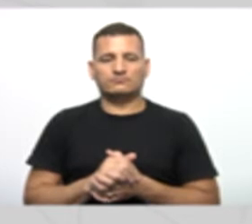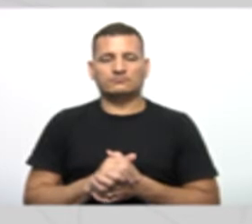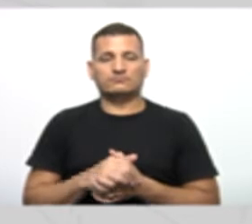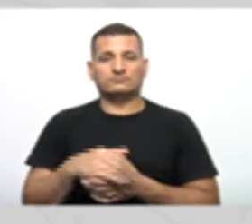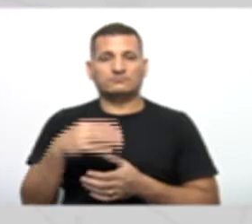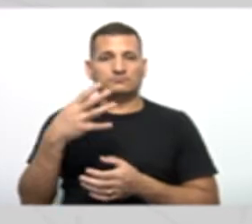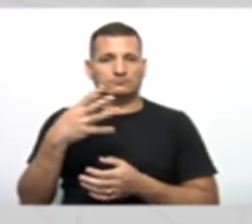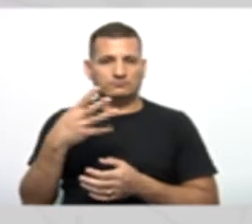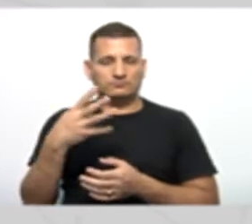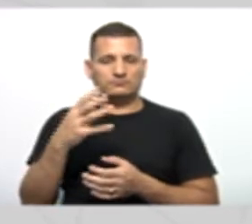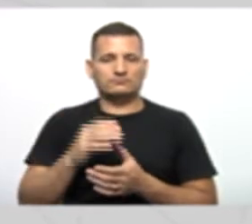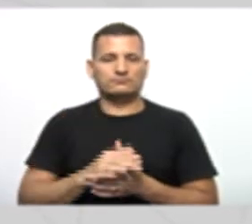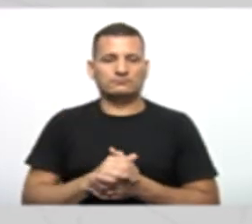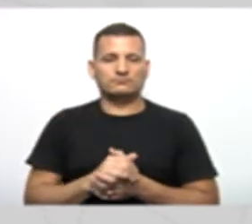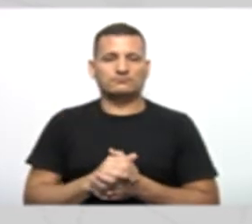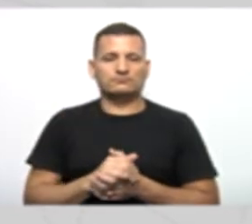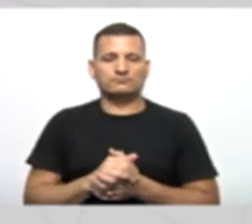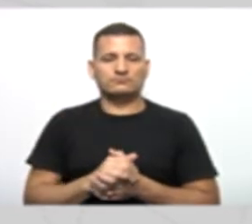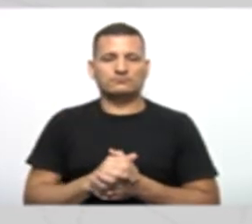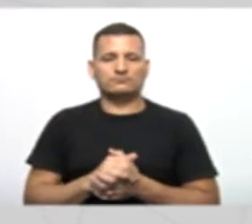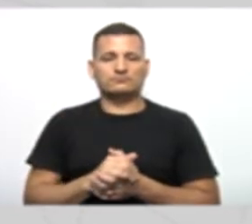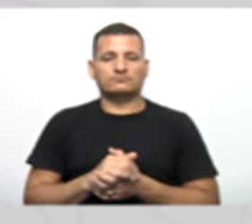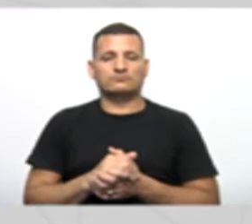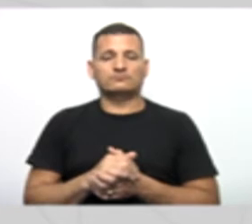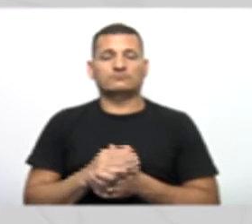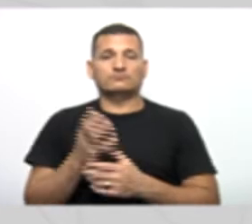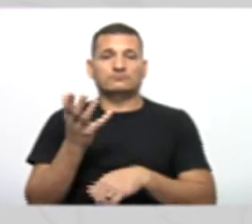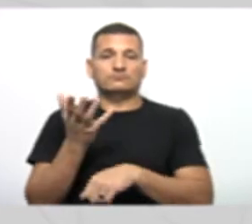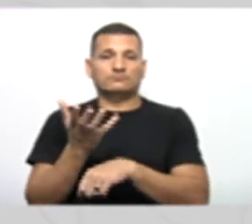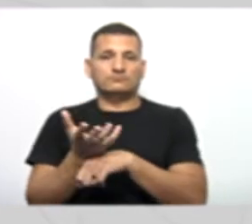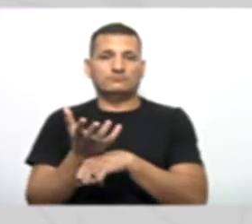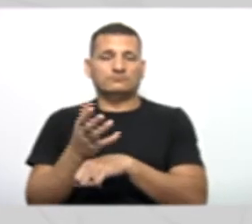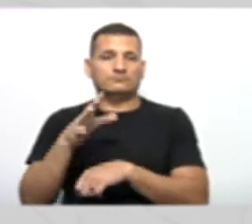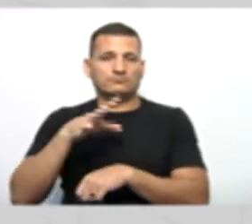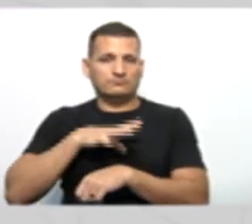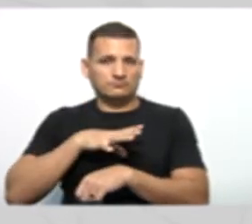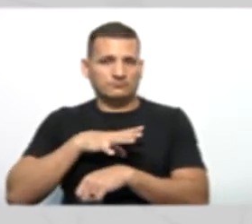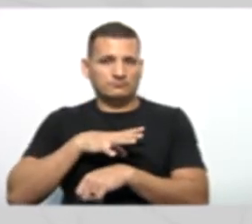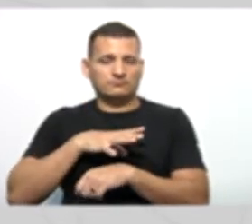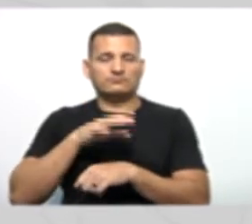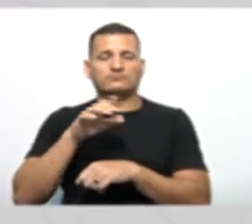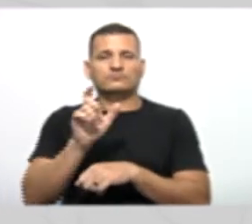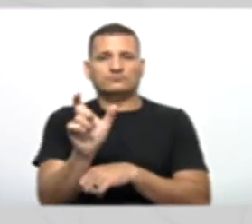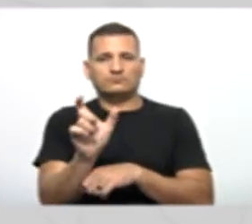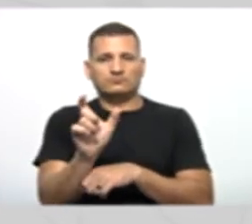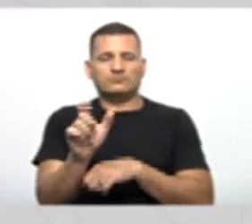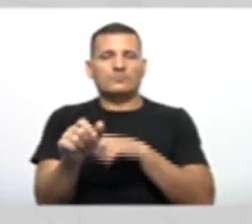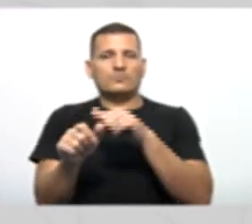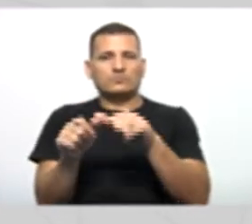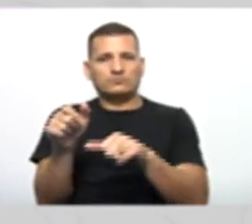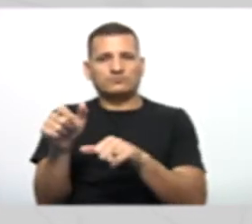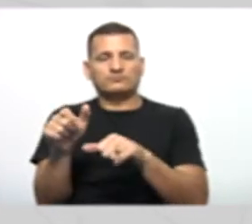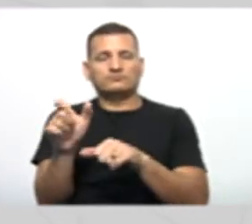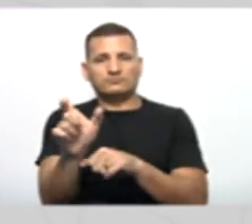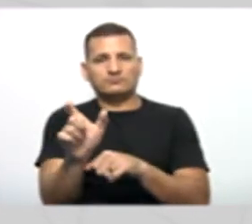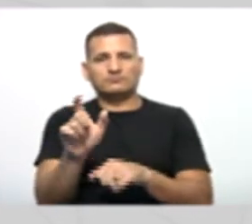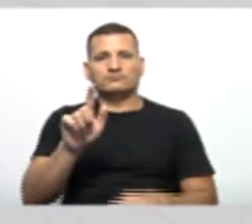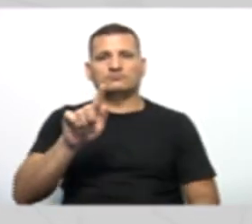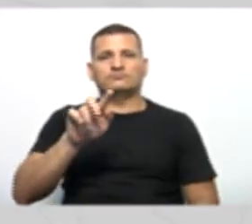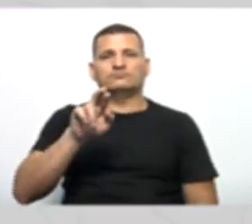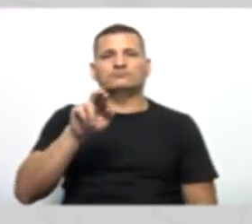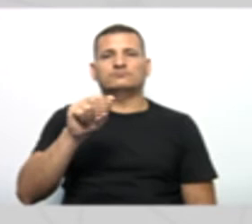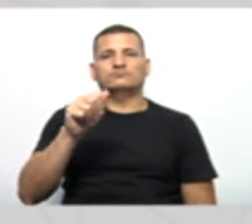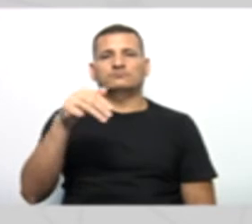Nossa questão 4, você vai alterar o nome da disciplina de português para gramática, ok? E na última, você vai executar